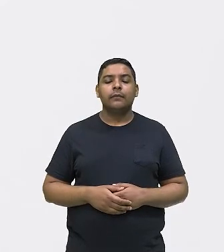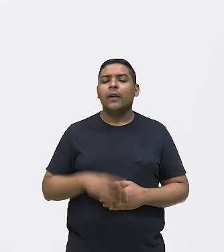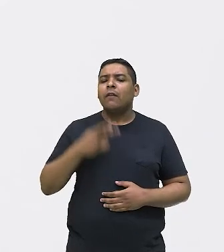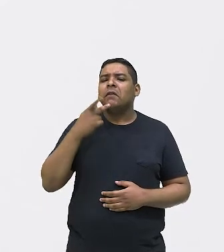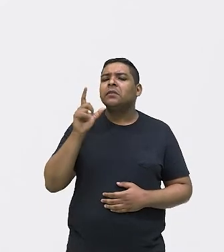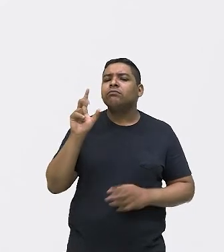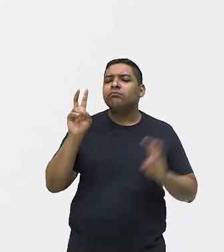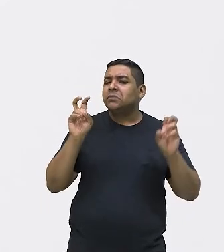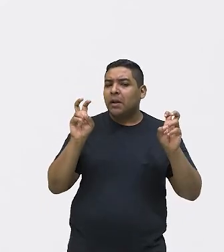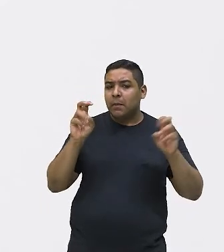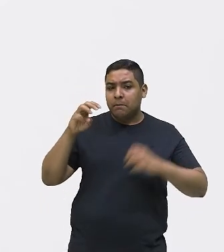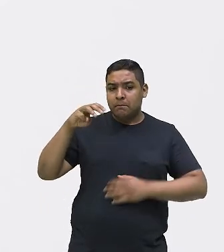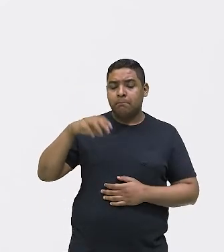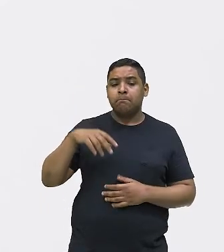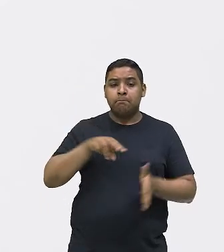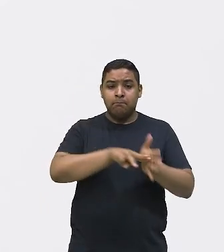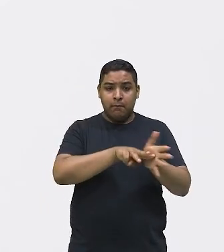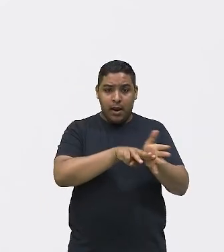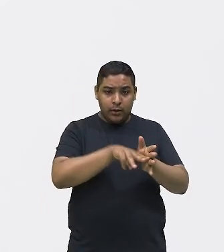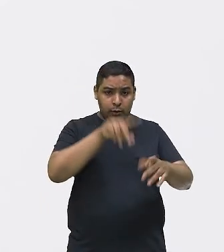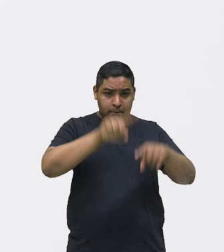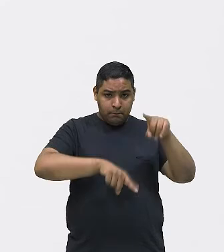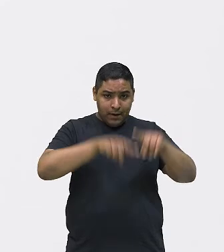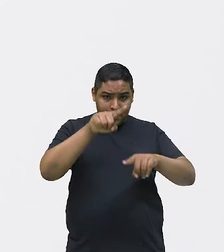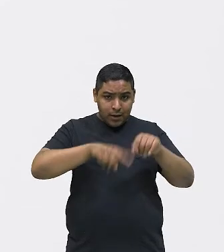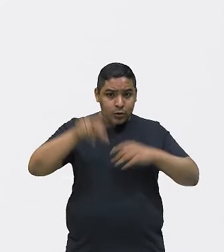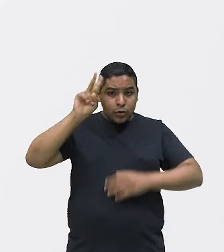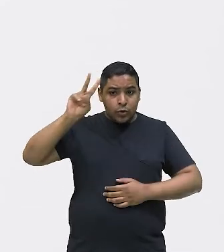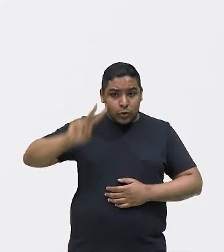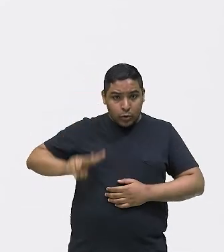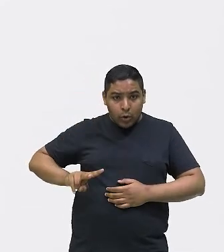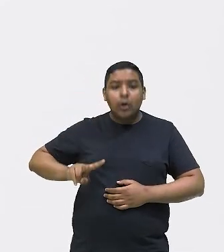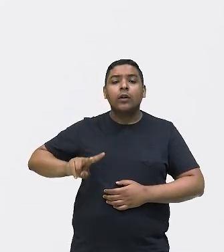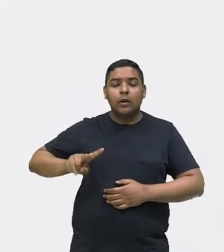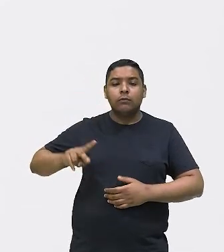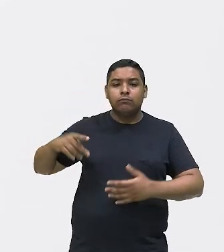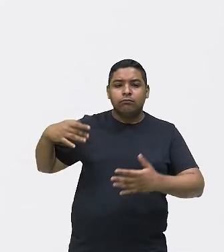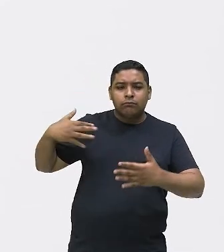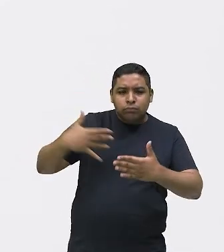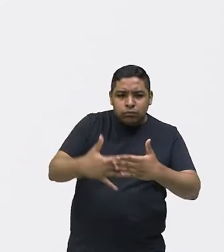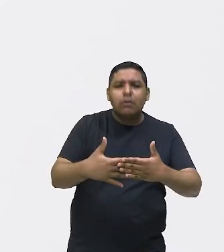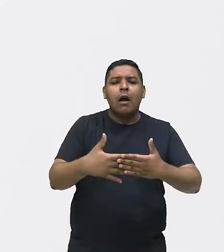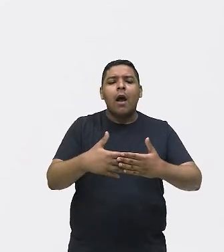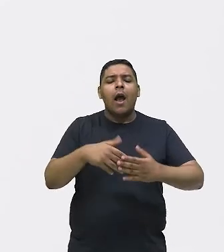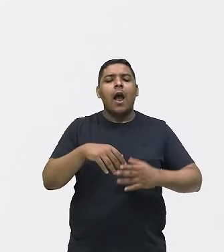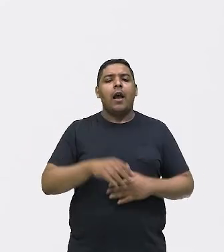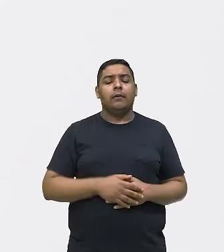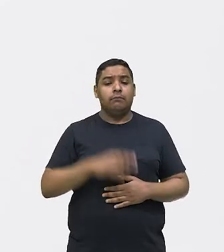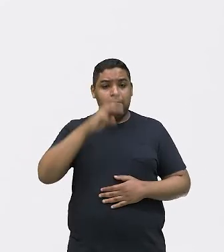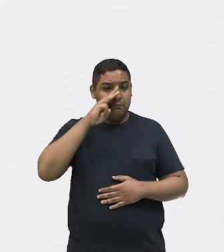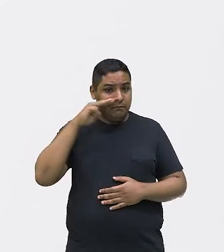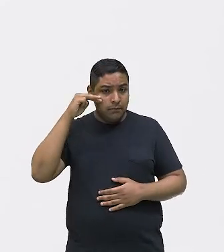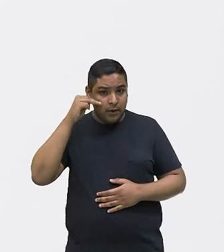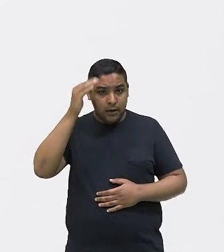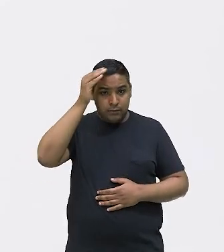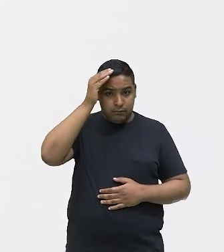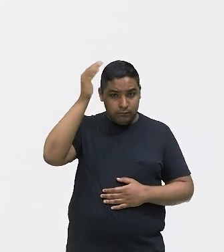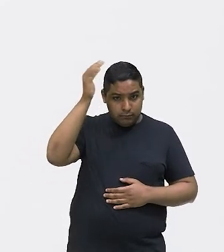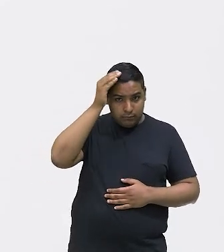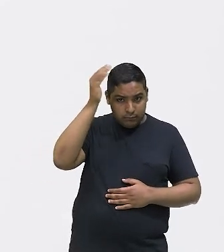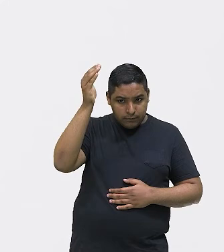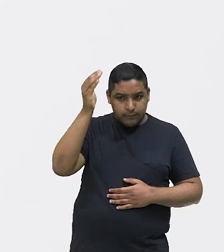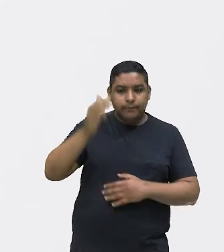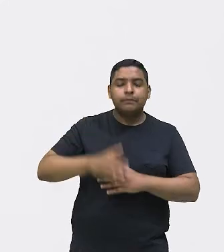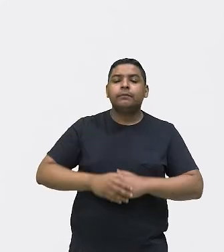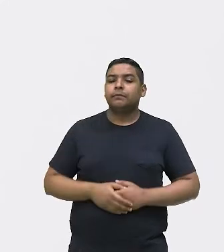método materialista histórico fundamentado por Karl Marx e Friedrich Engels.